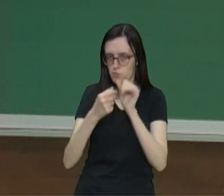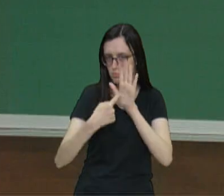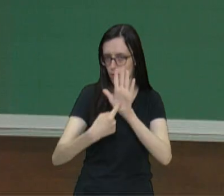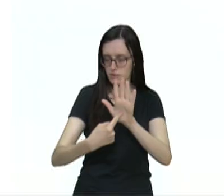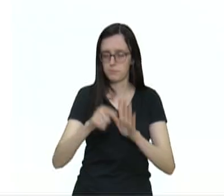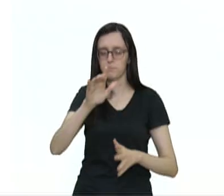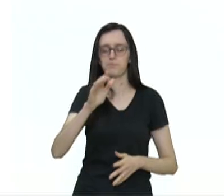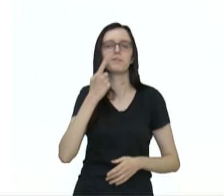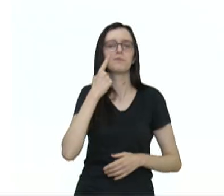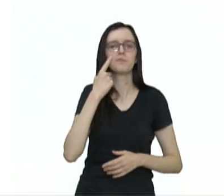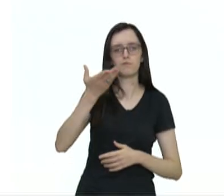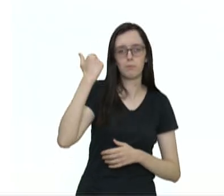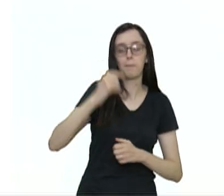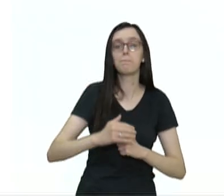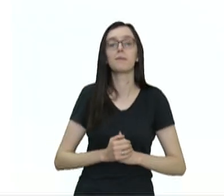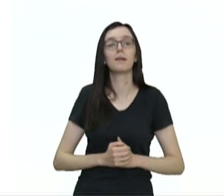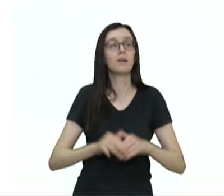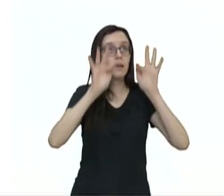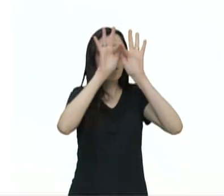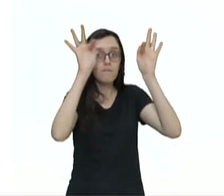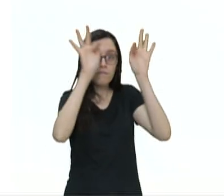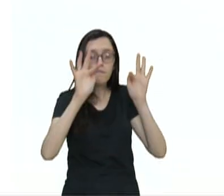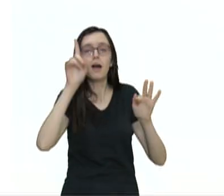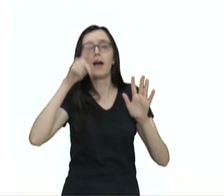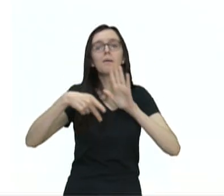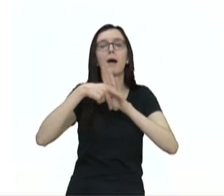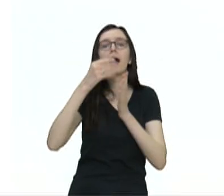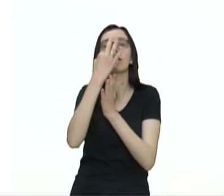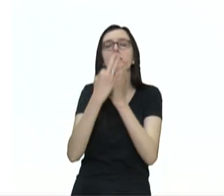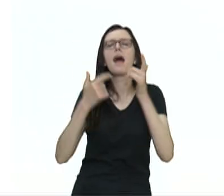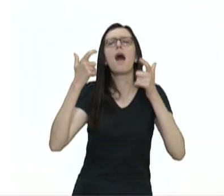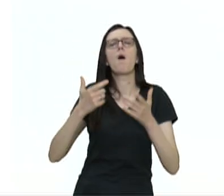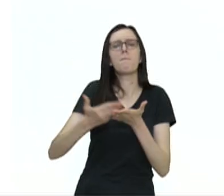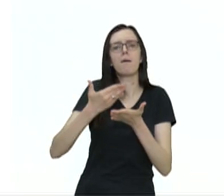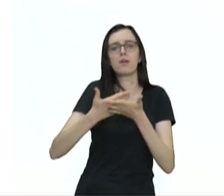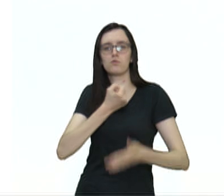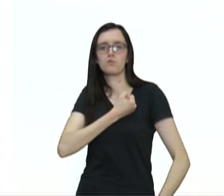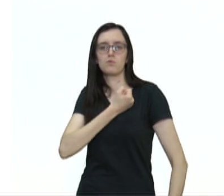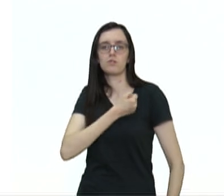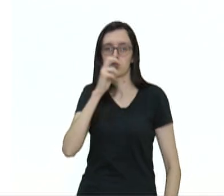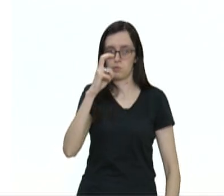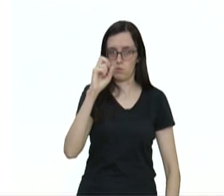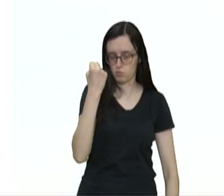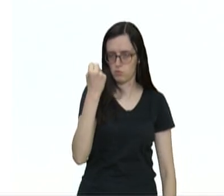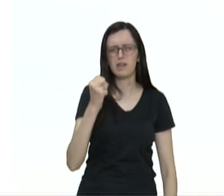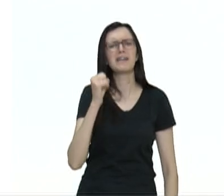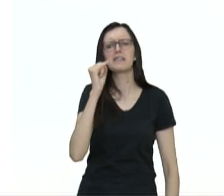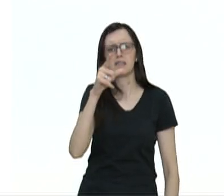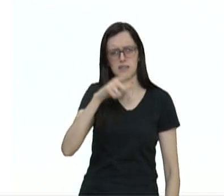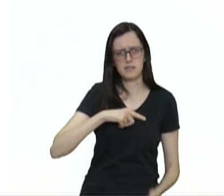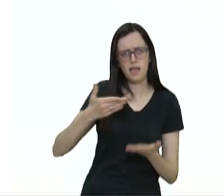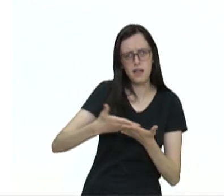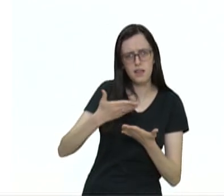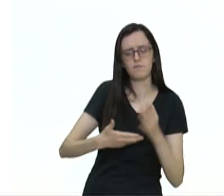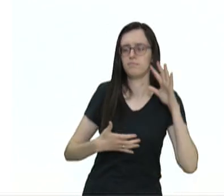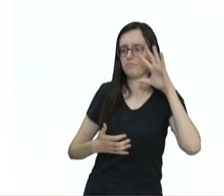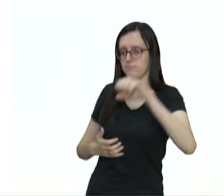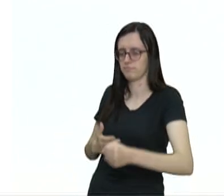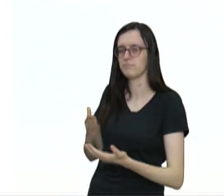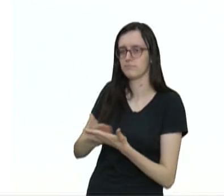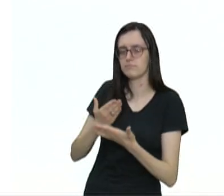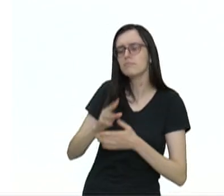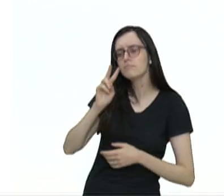Então vamos lá. Essas frases foram tiradas de um texto que está na página 58. Se você tem o livro, você pode até